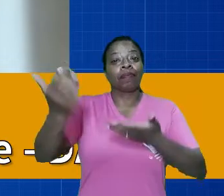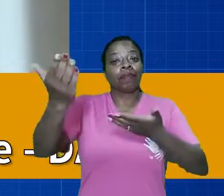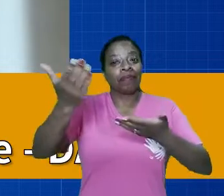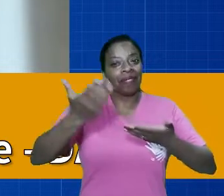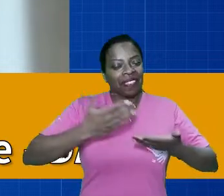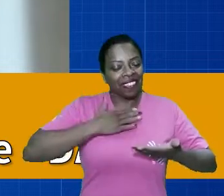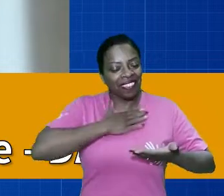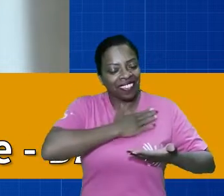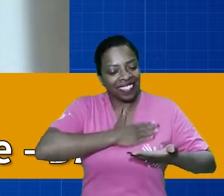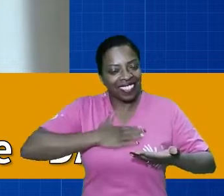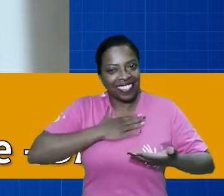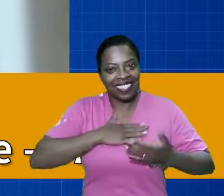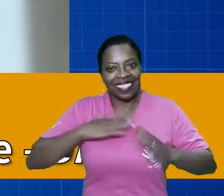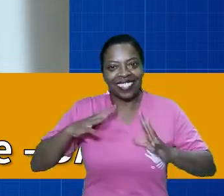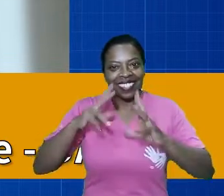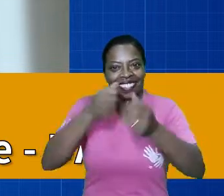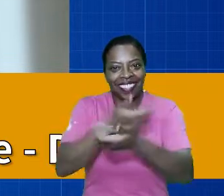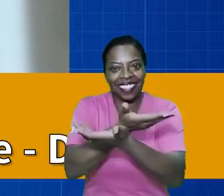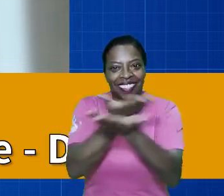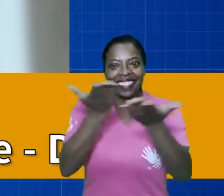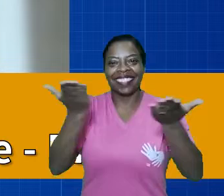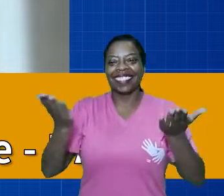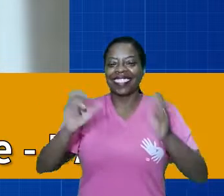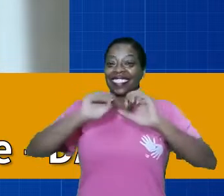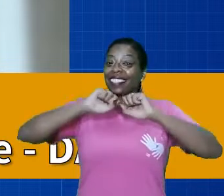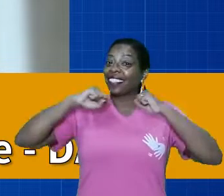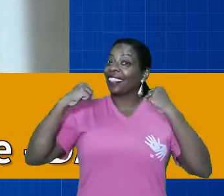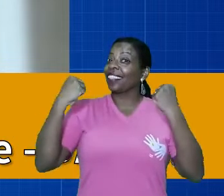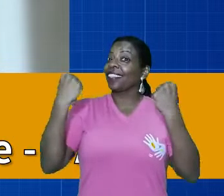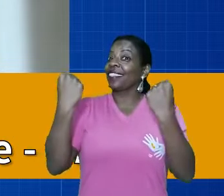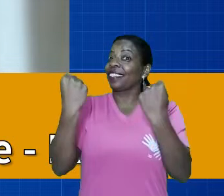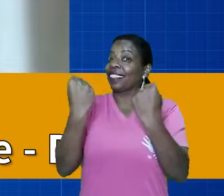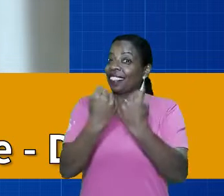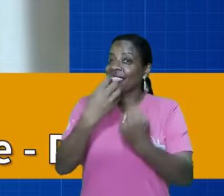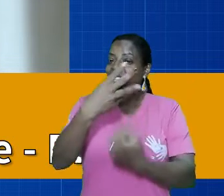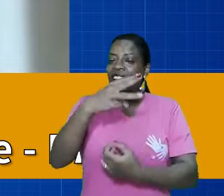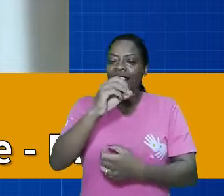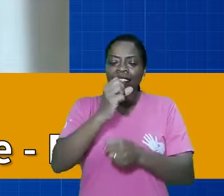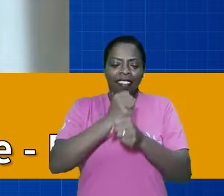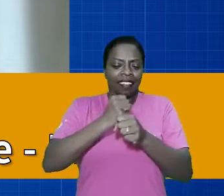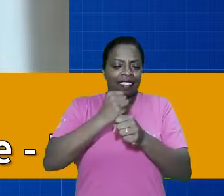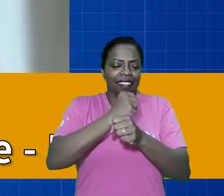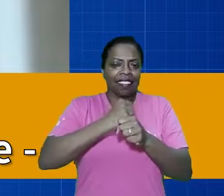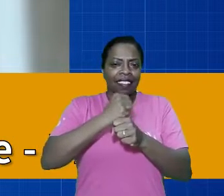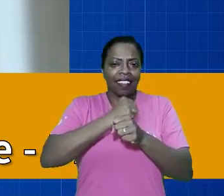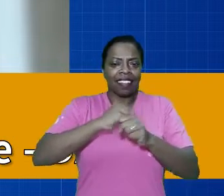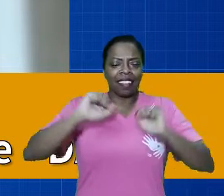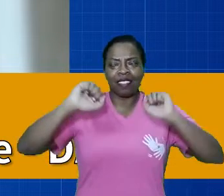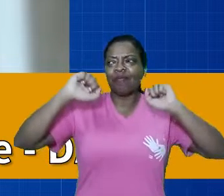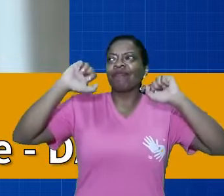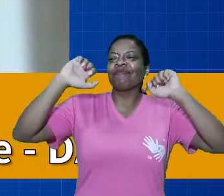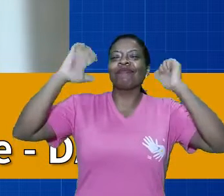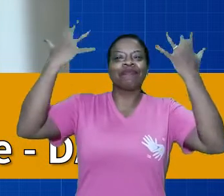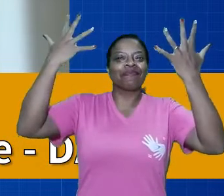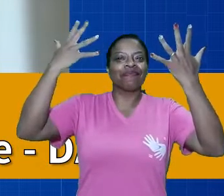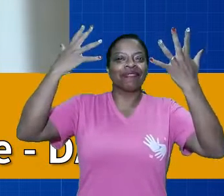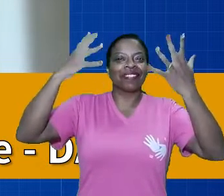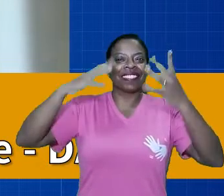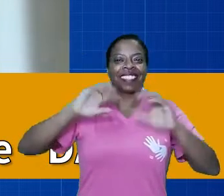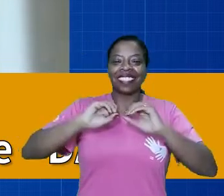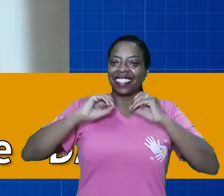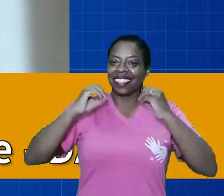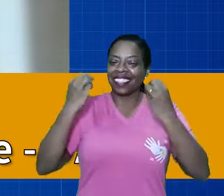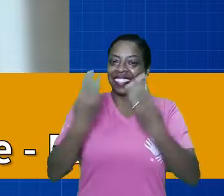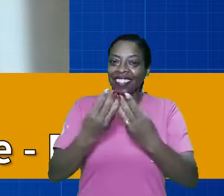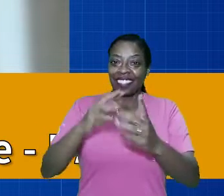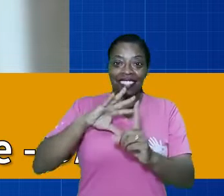Sejam todos e todas muito bem-vindos ao nosso seminário dos 30 anos de comemoração